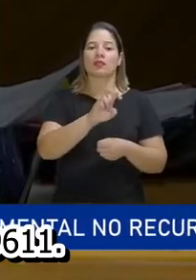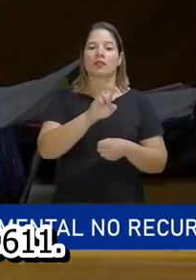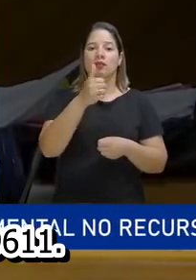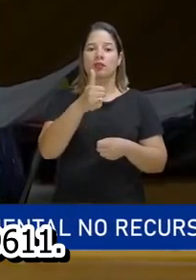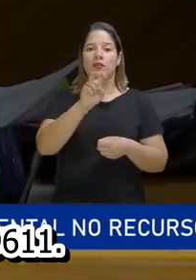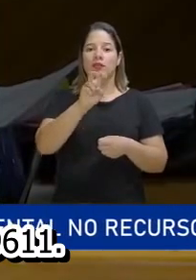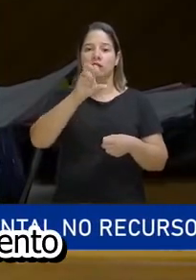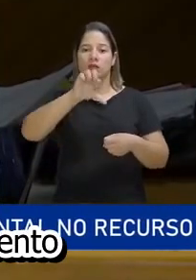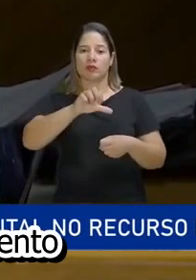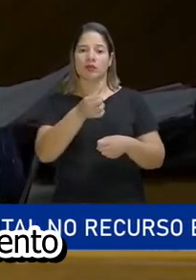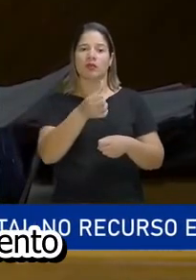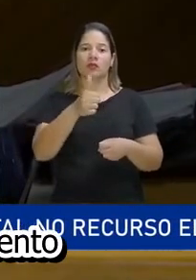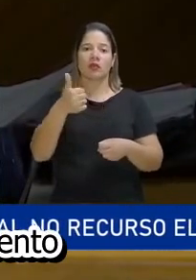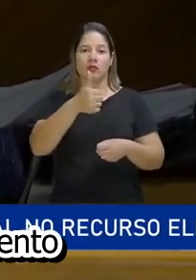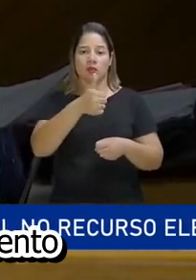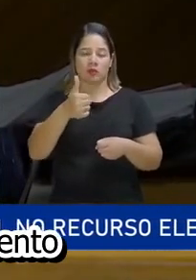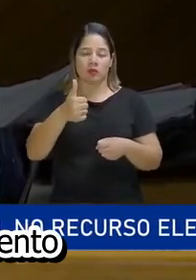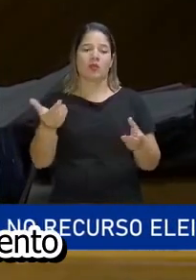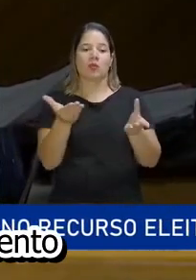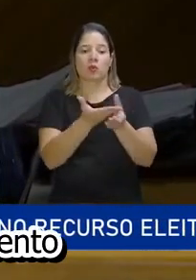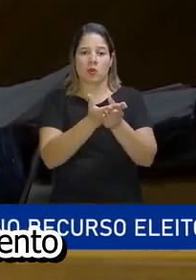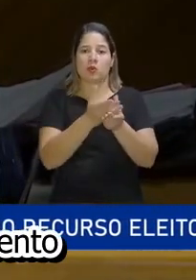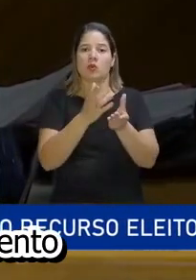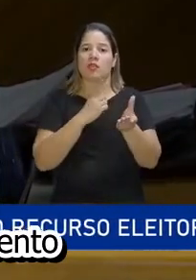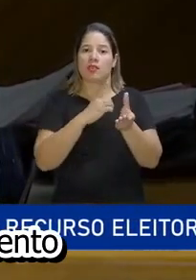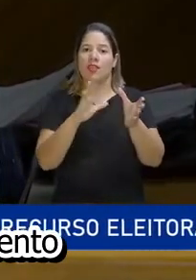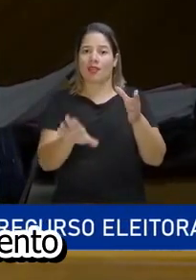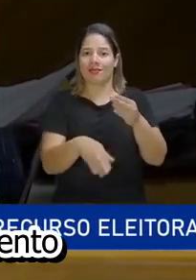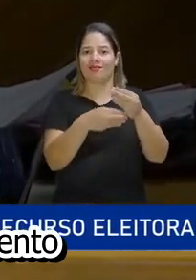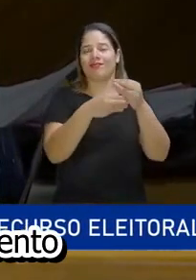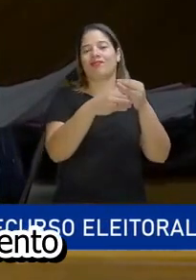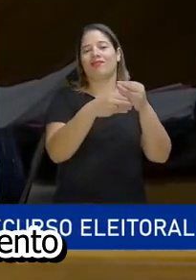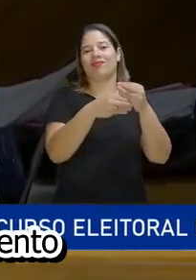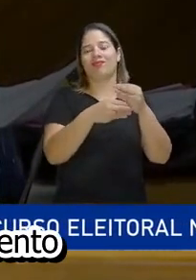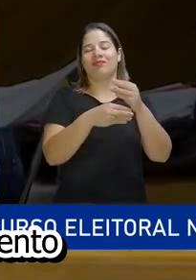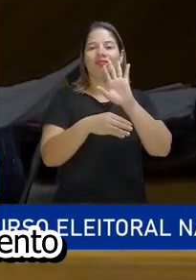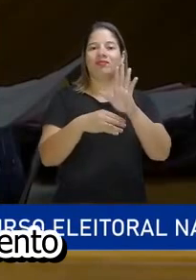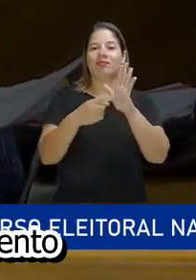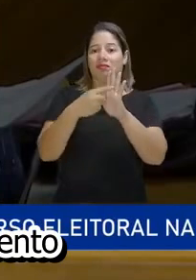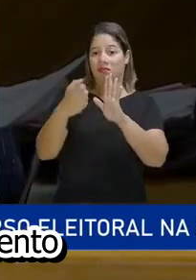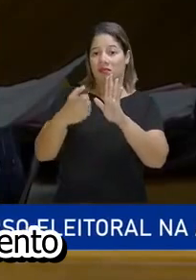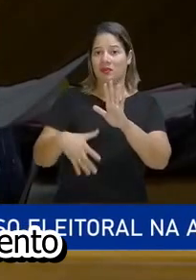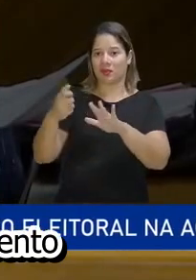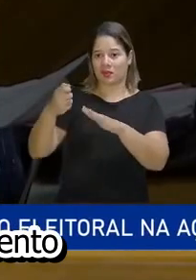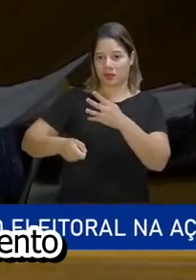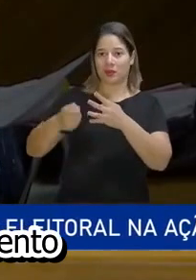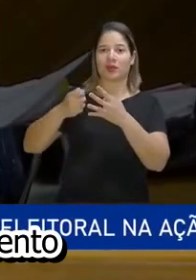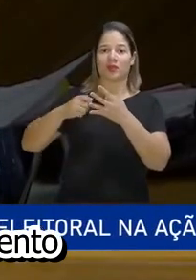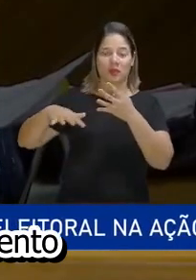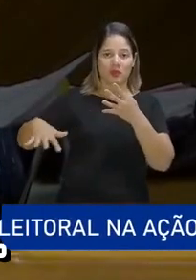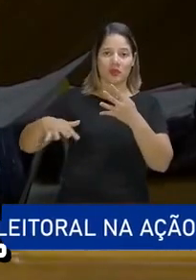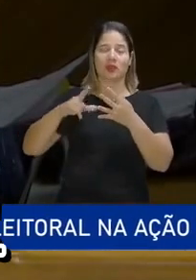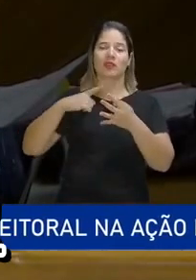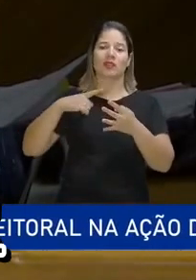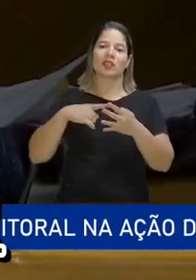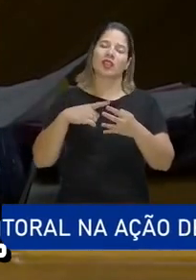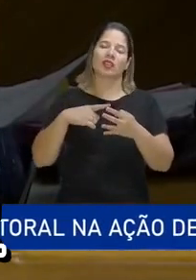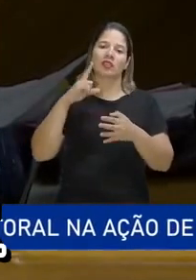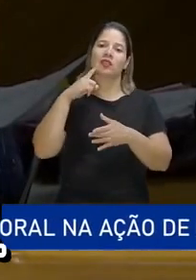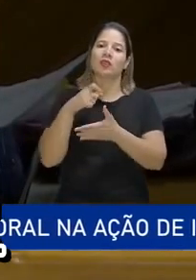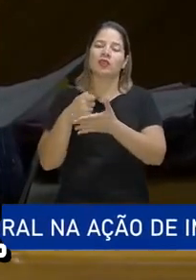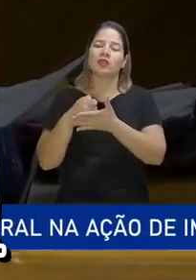5159-611. A execução imediata do acórdão, na linha da jurisprudência já citada, não impede o prosseguimento da